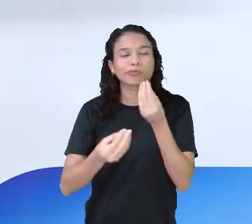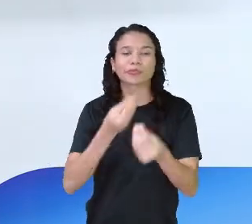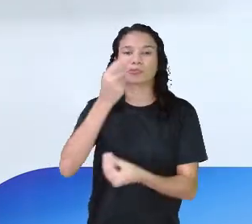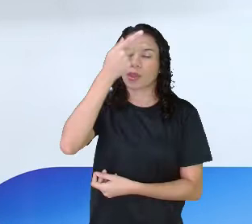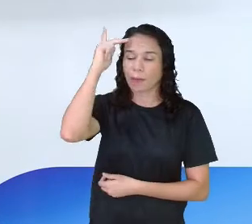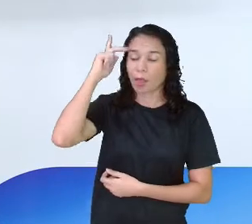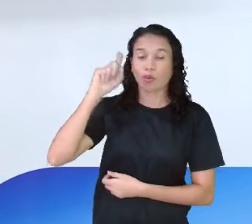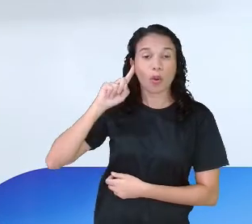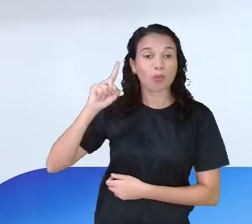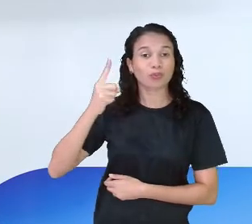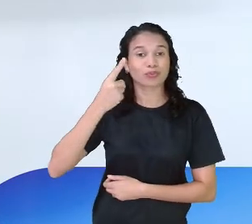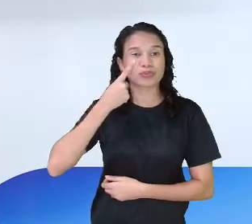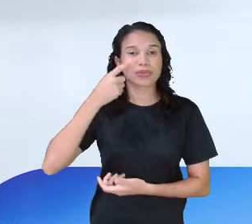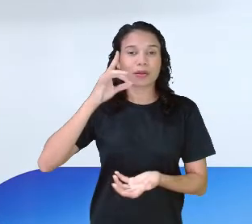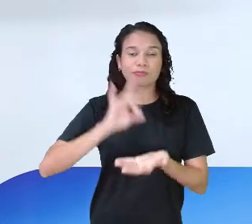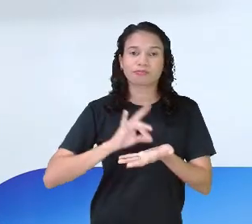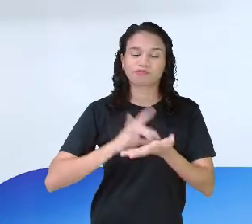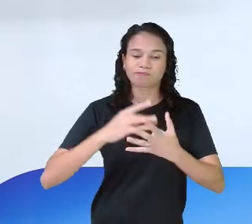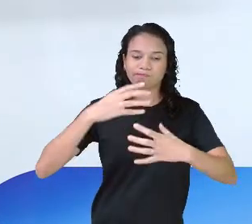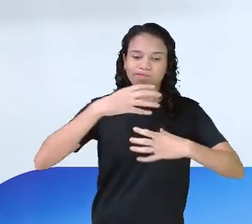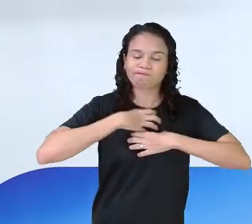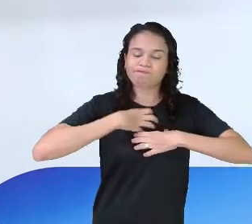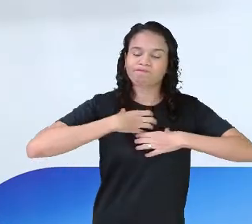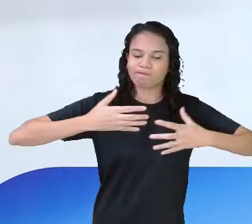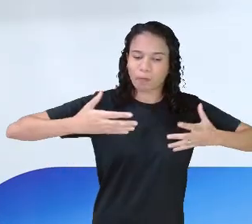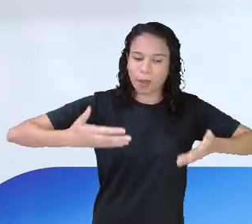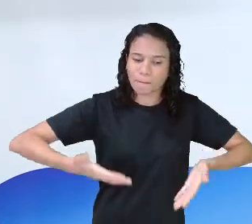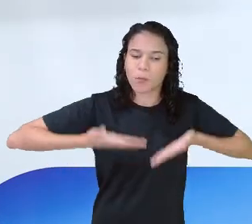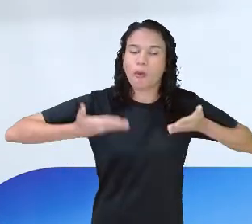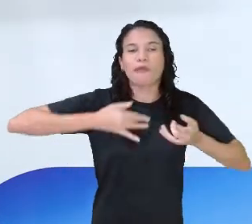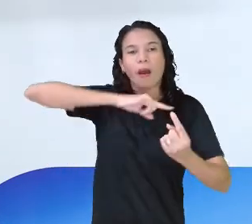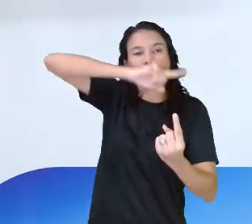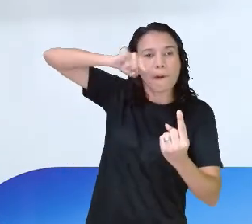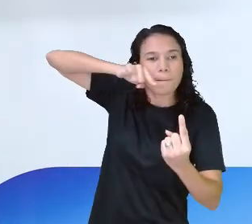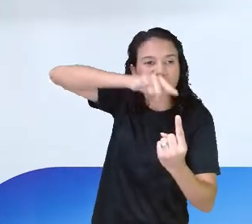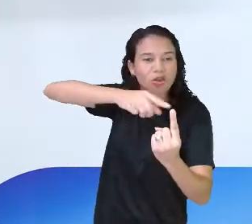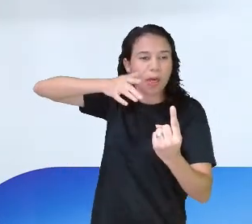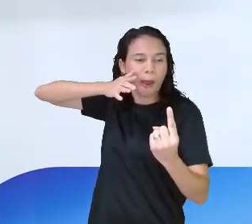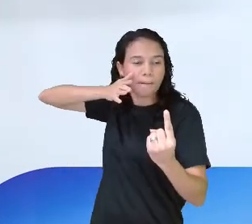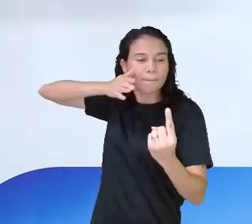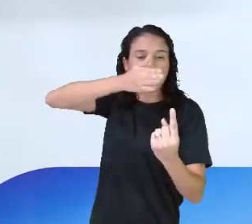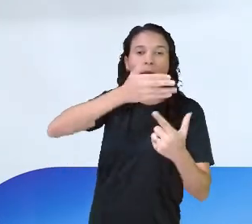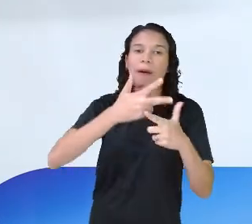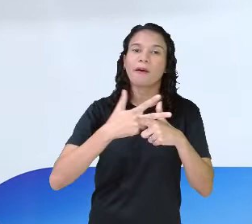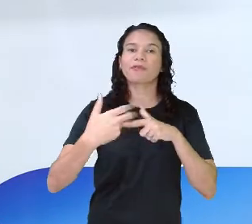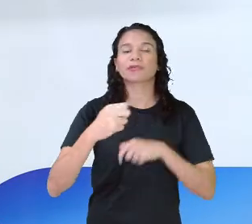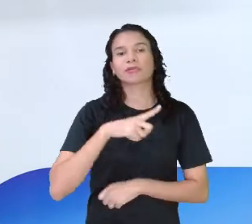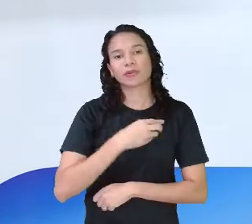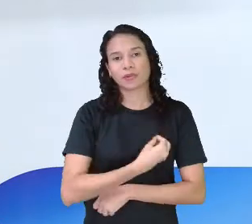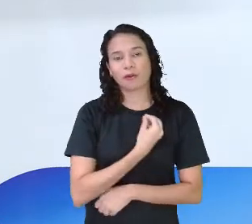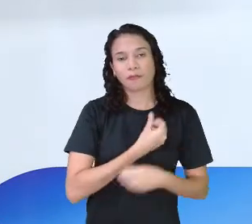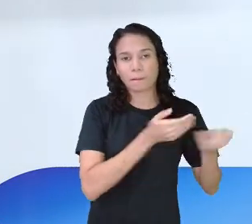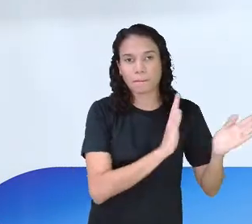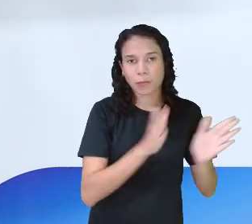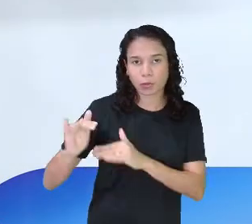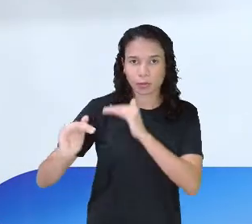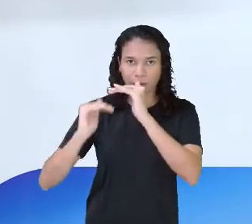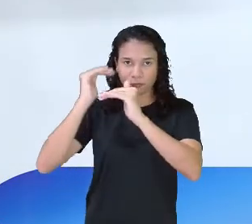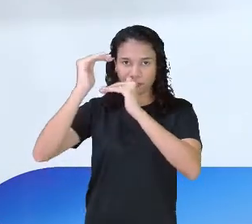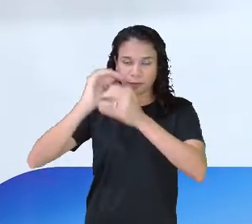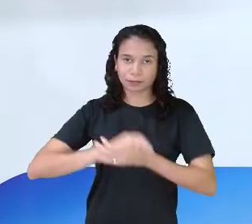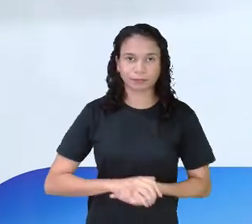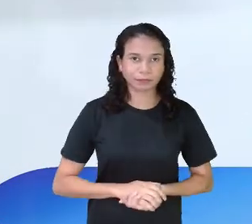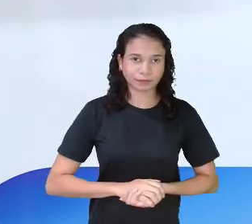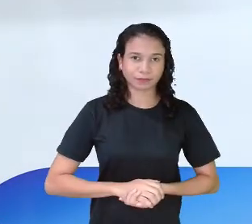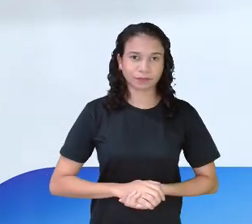que as pessoas surdo-cegas se motivem a buscar seus objetivos, a vencerem, a continuarem o seu processo de crescimento.